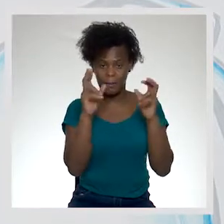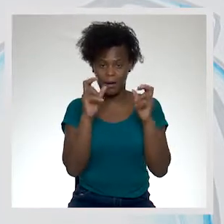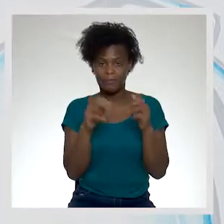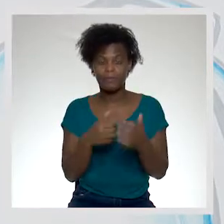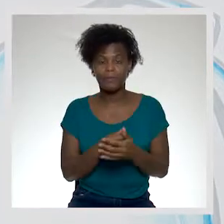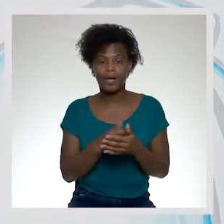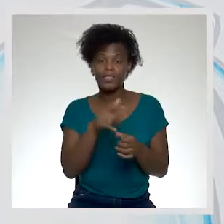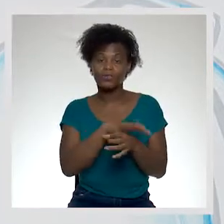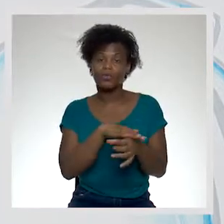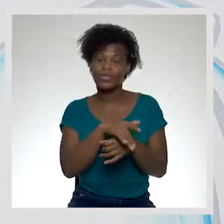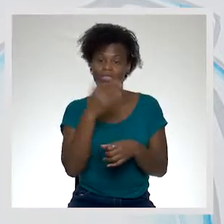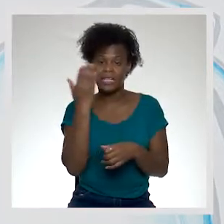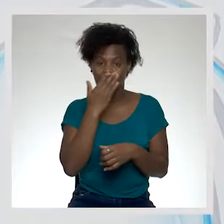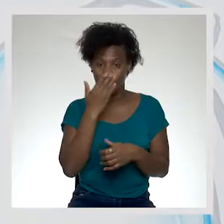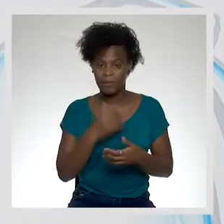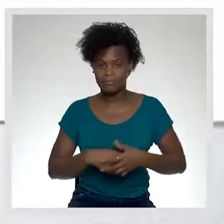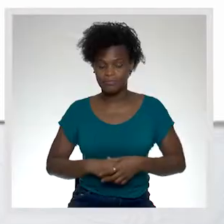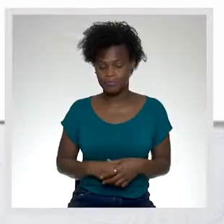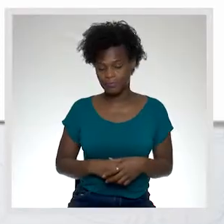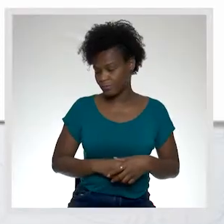esse contexto da aula.